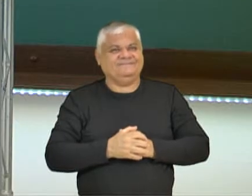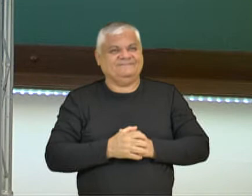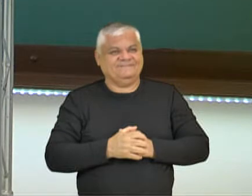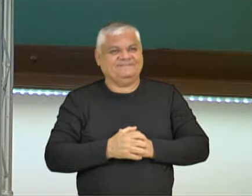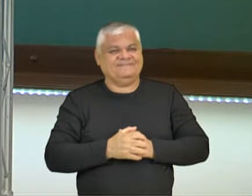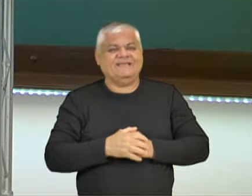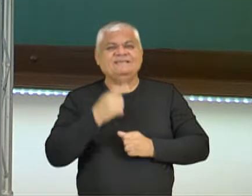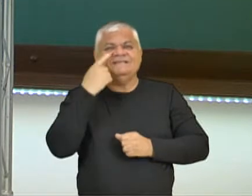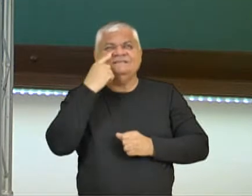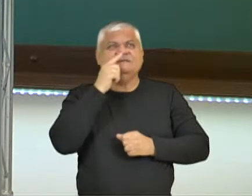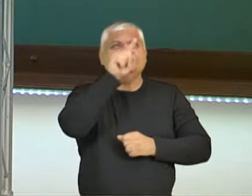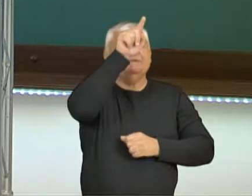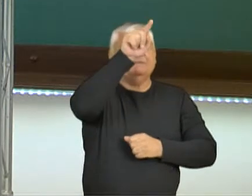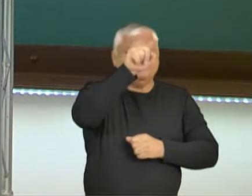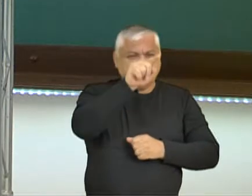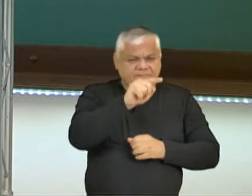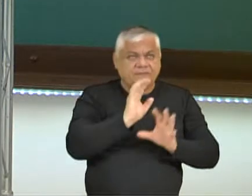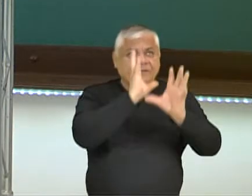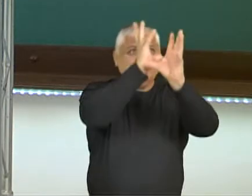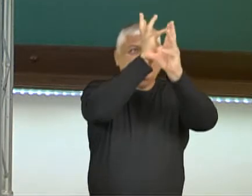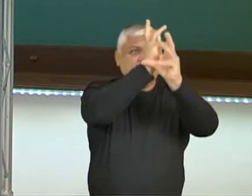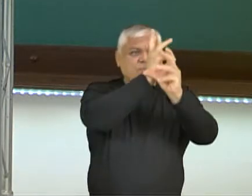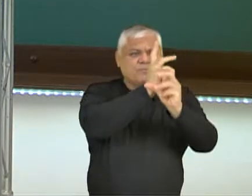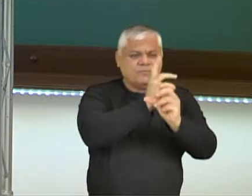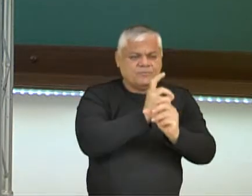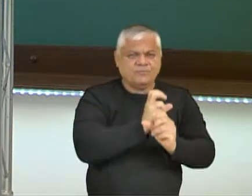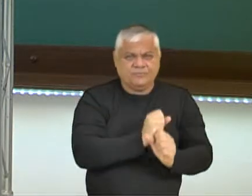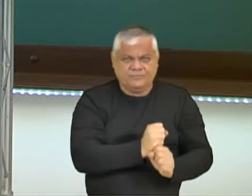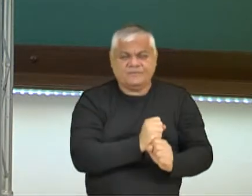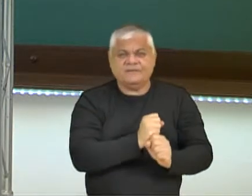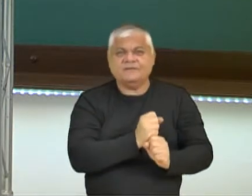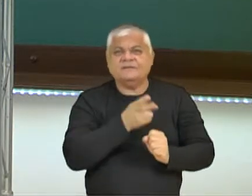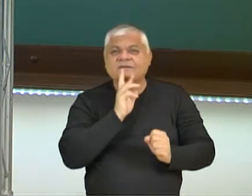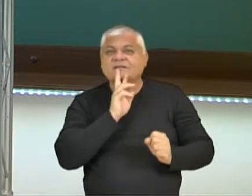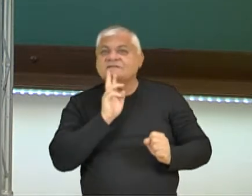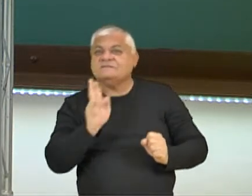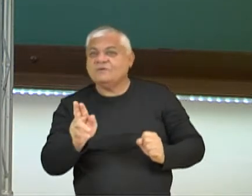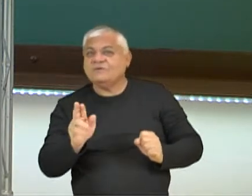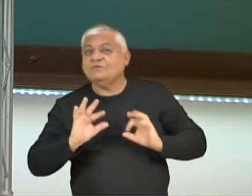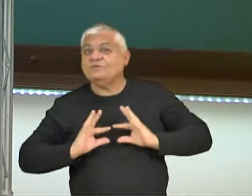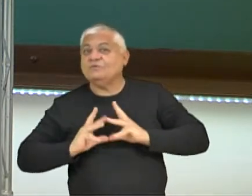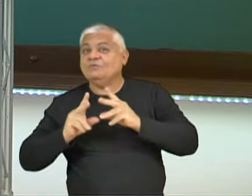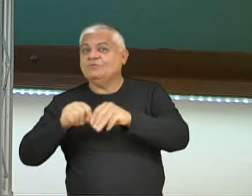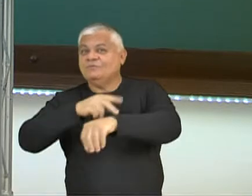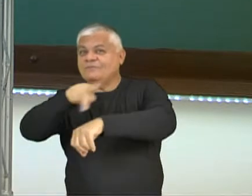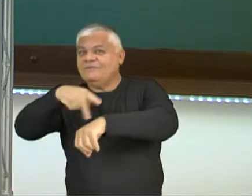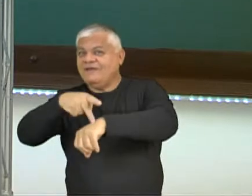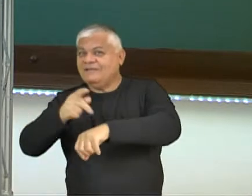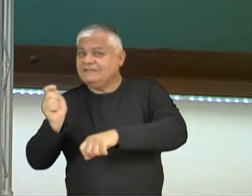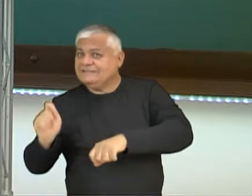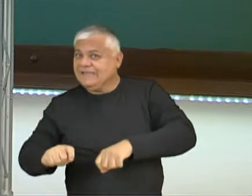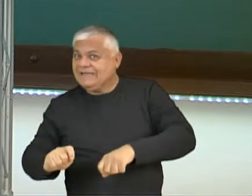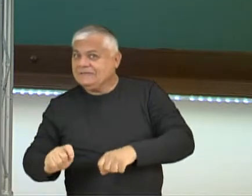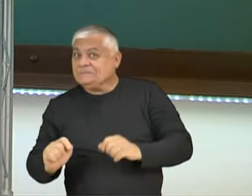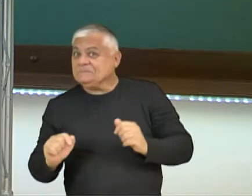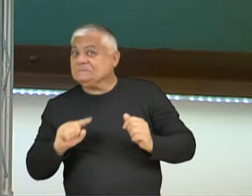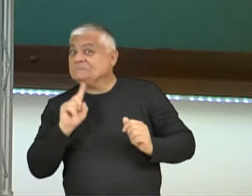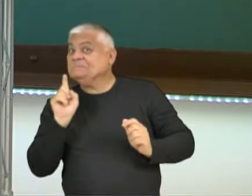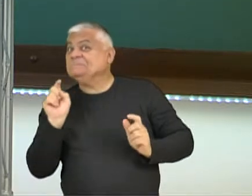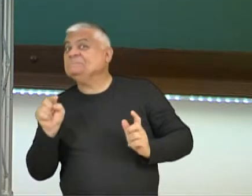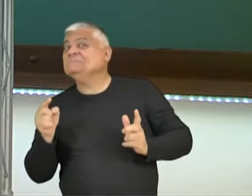E se eu juntar toda essa galera aqui, será que não resulta em todos os países que foram